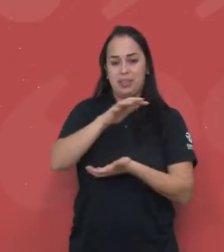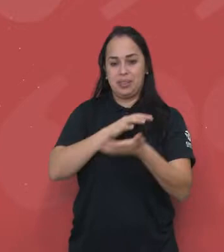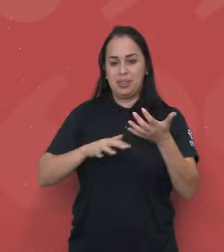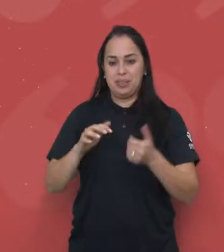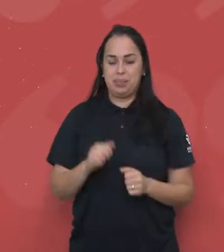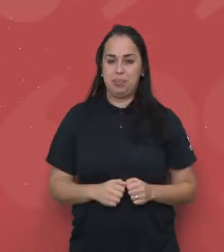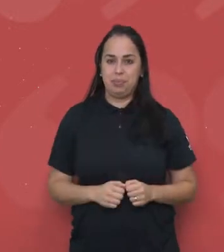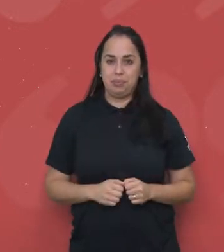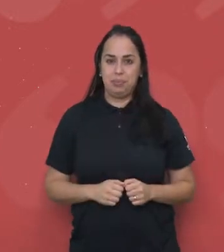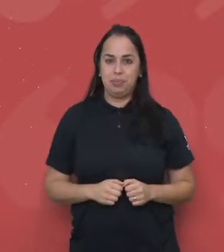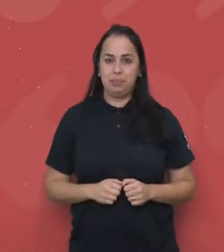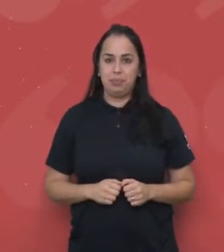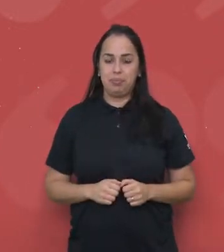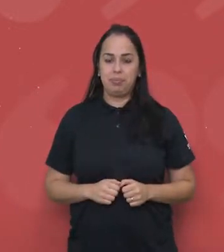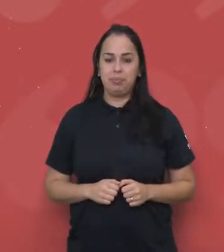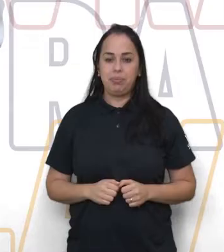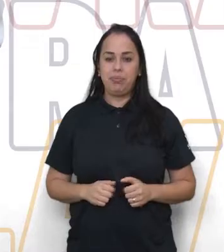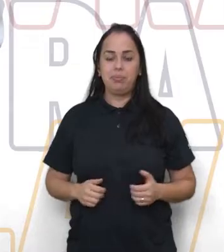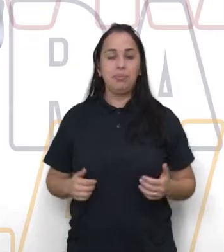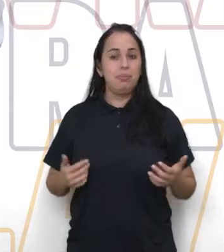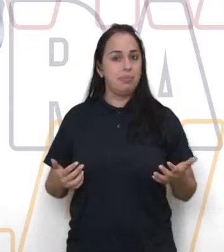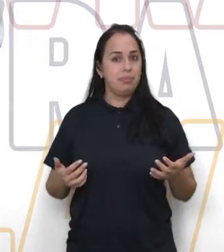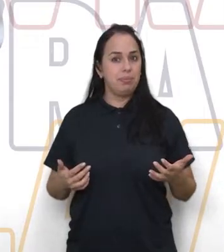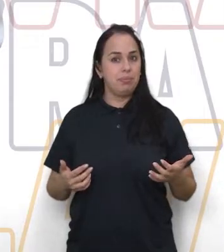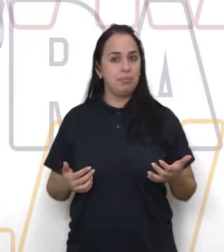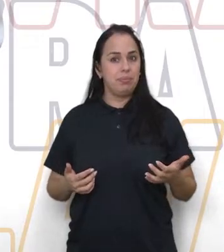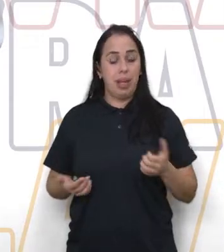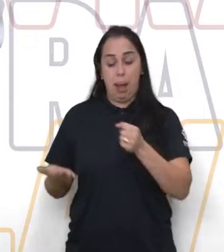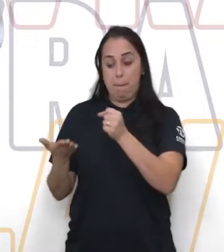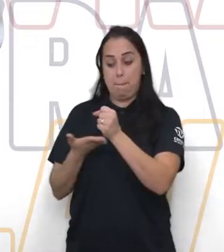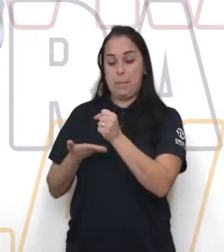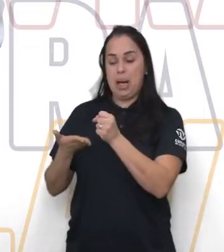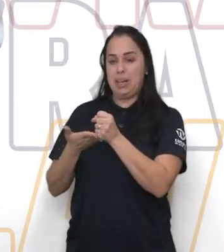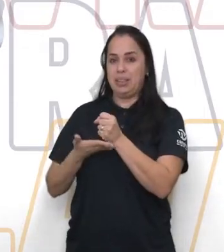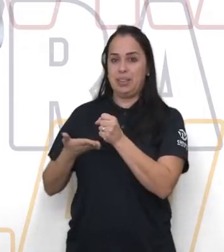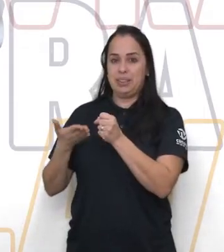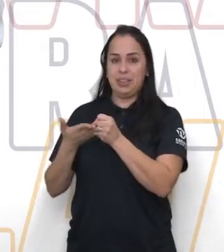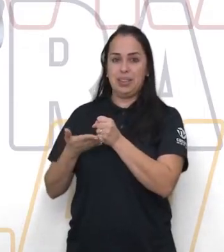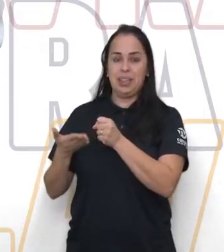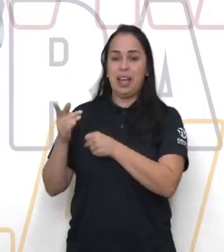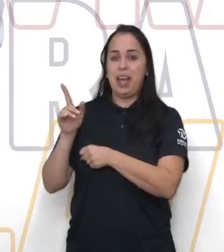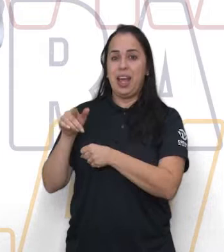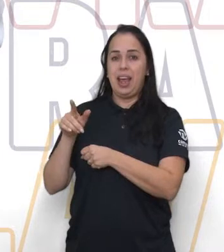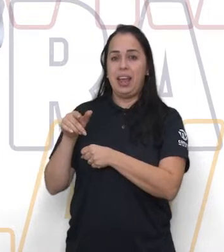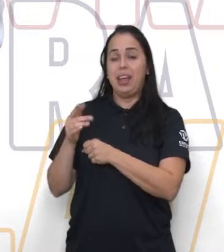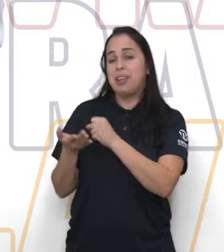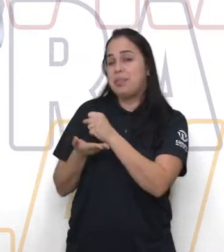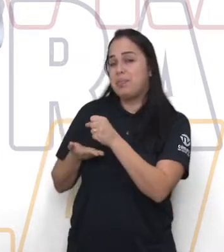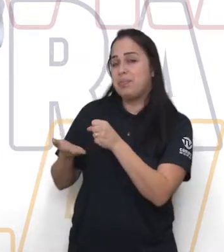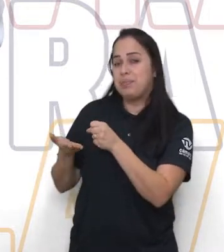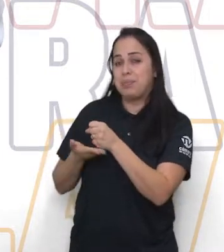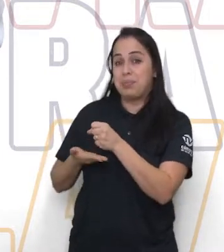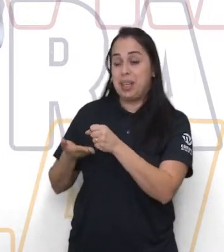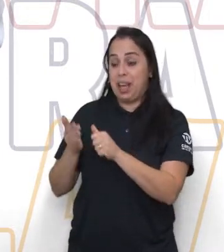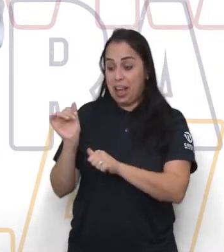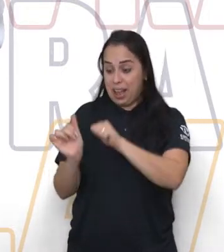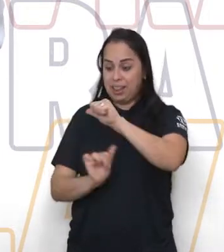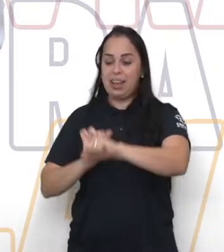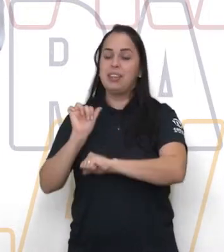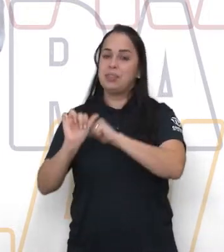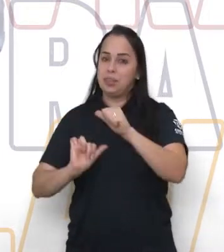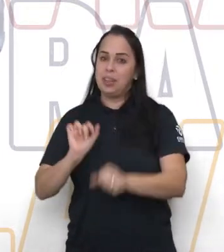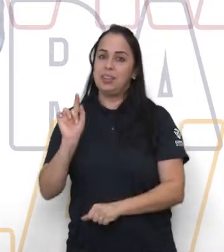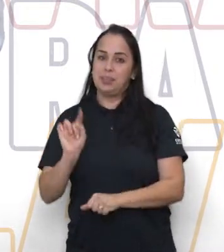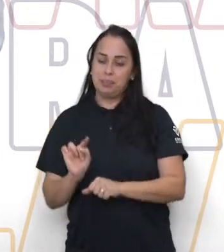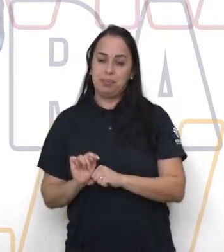da indústria 4.0 os grandes Pilares né Ele eles tem como base essas